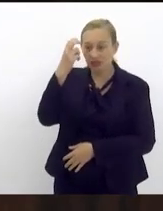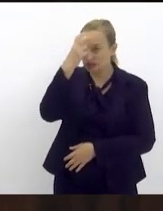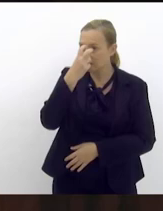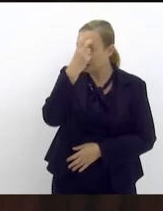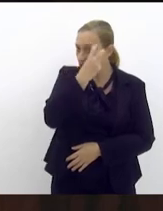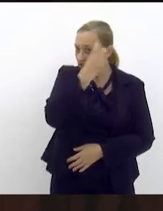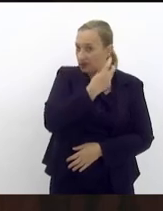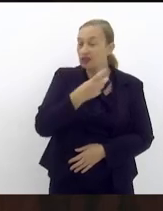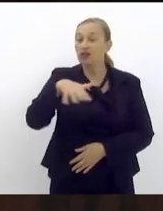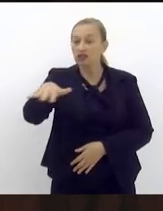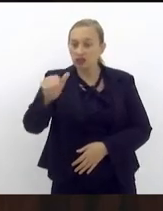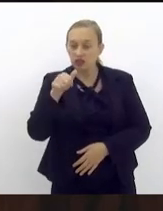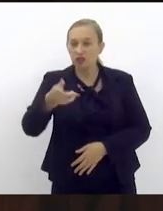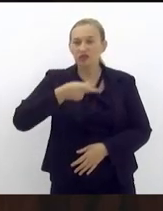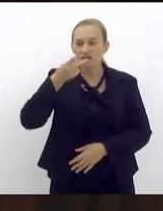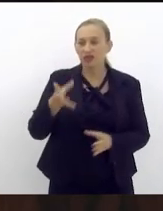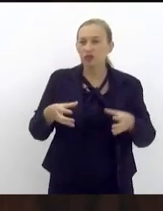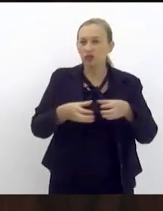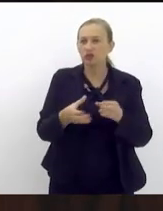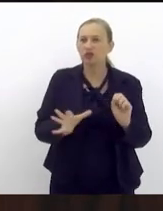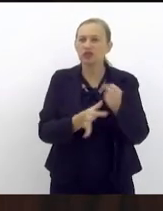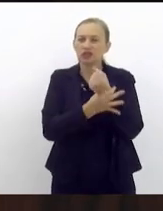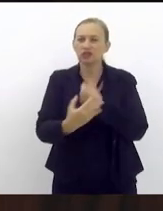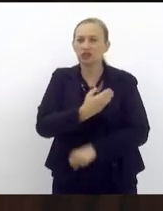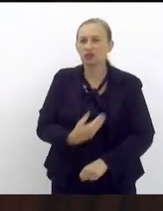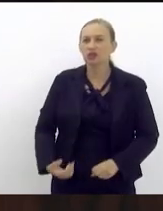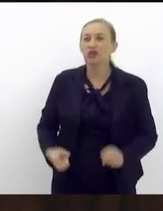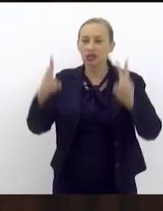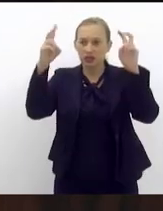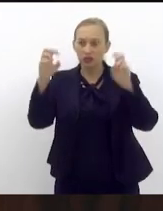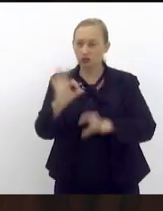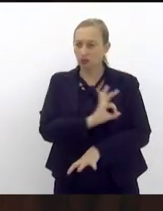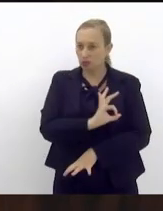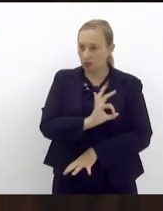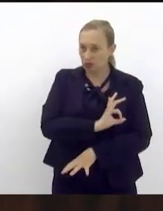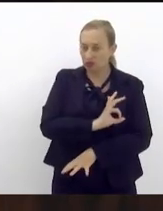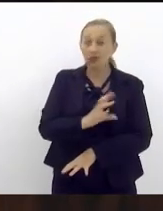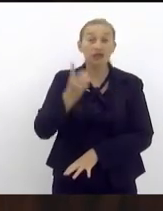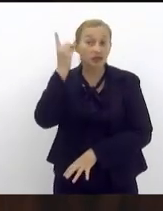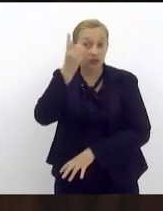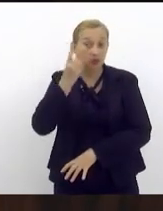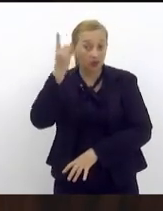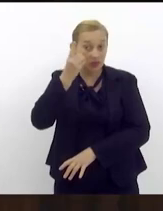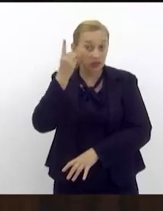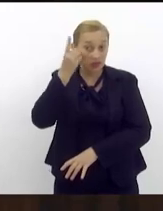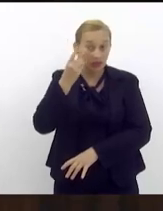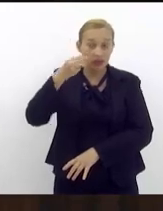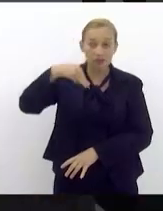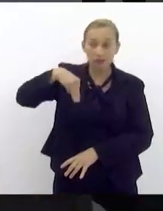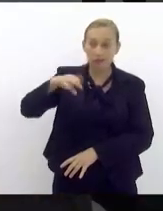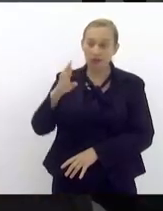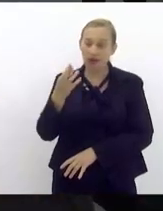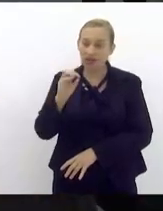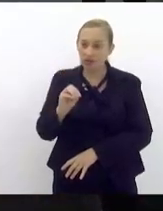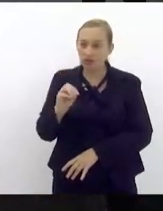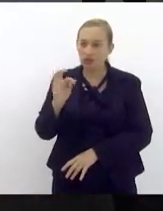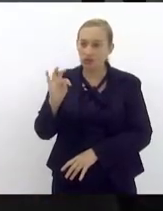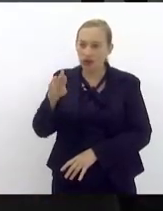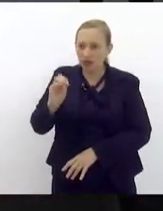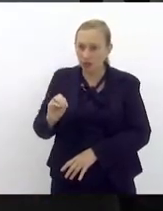chamou para emitir parecer pela comissão de segurança pública e assuntos de polícia Deputado Márcio Gualberto